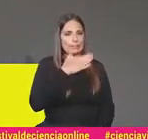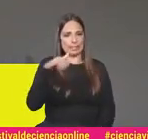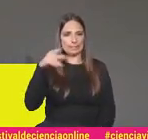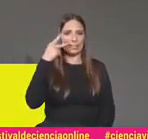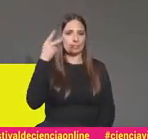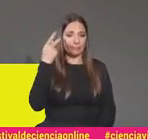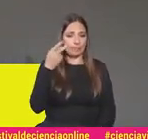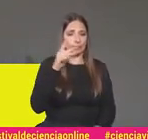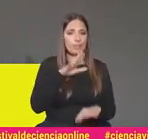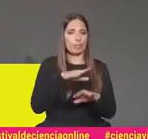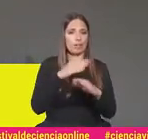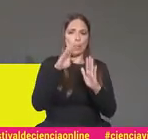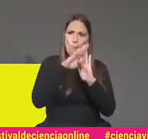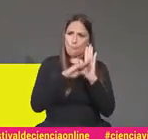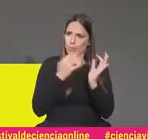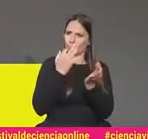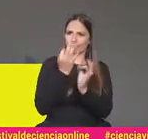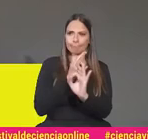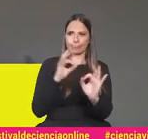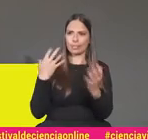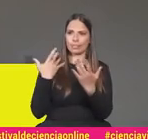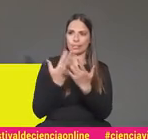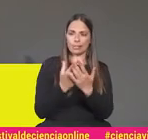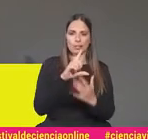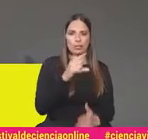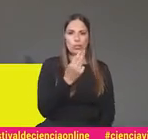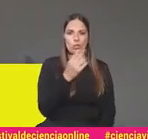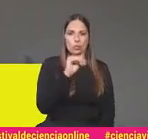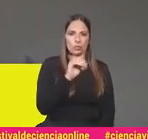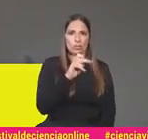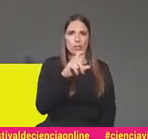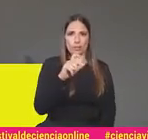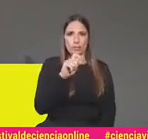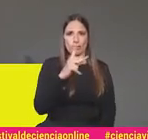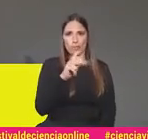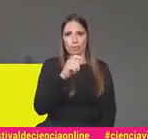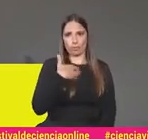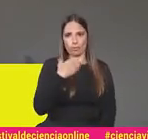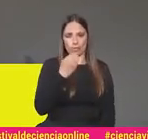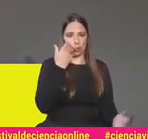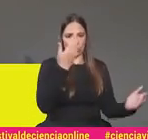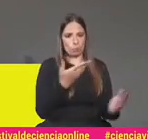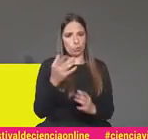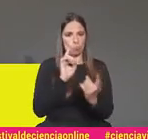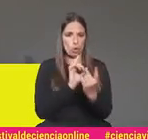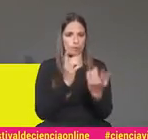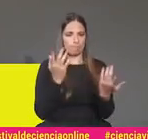pelo excelente programa até agora e ao Luís Azevedo, sobretudo, que me convidou